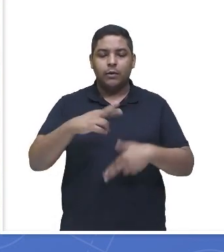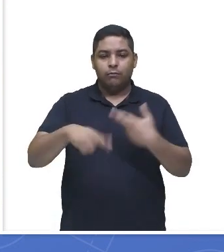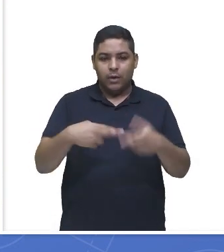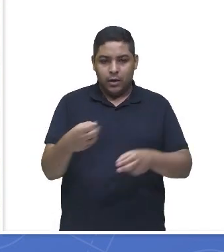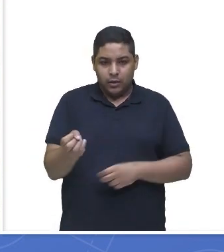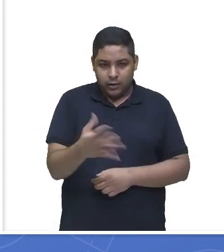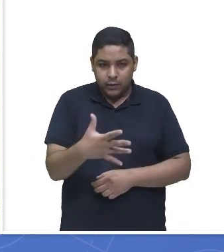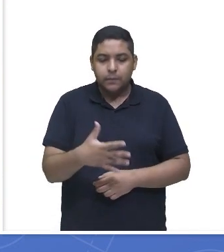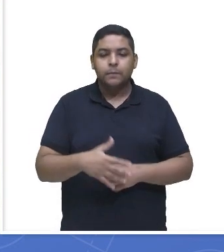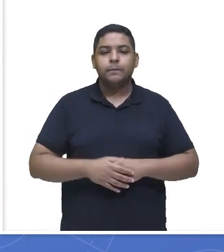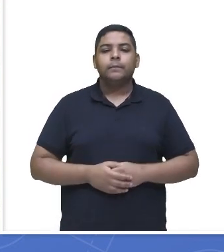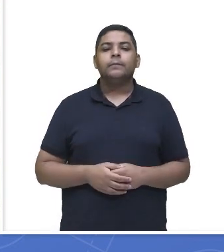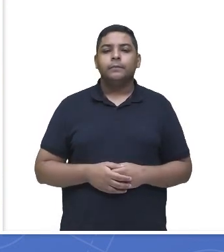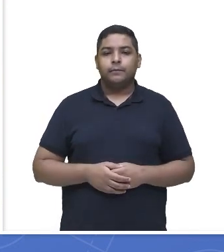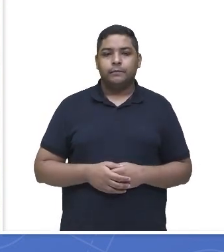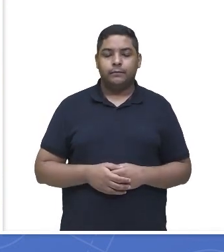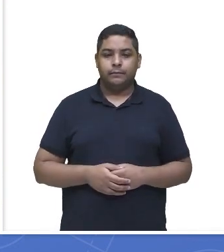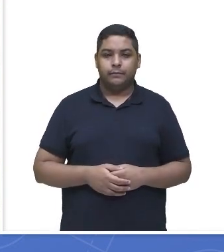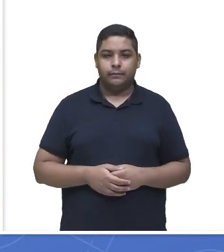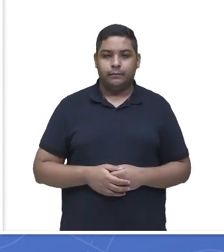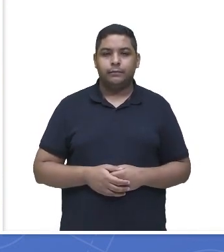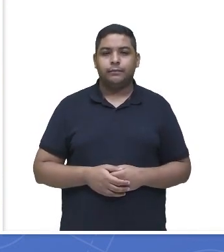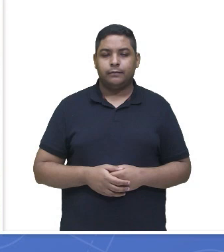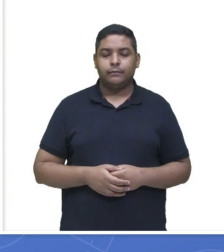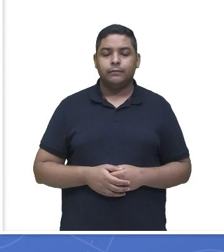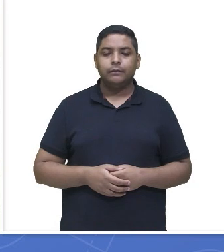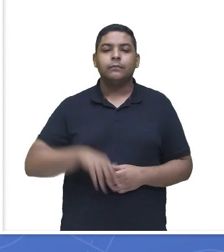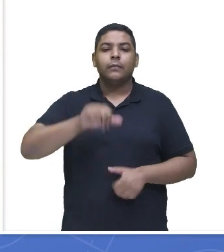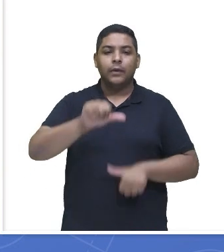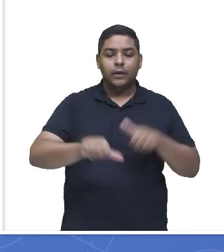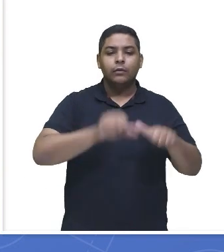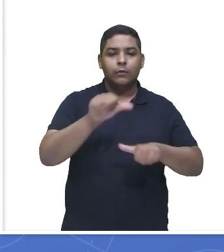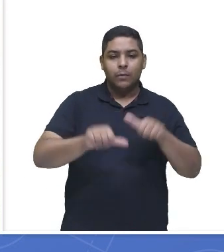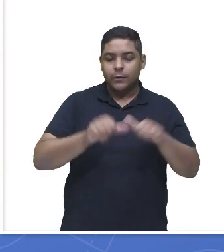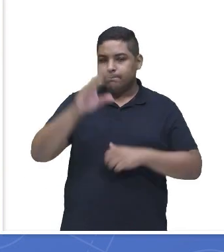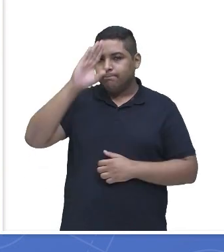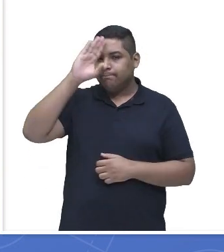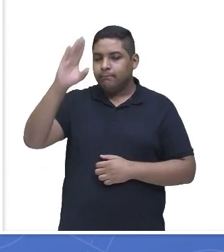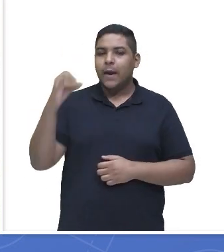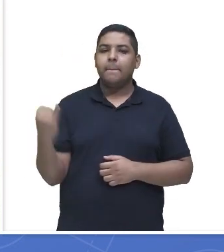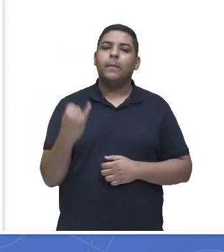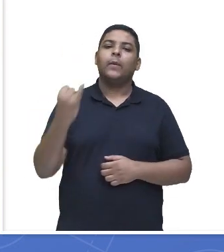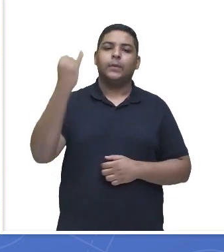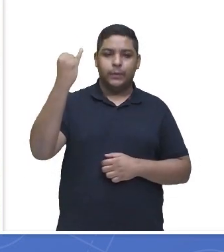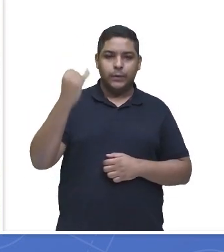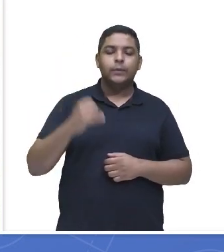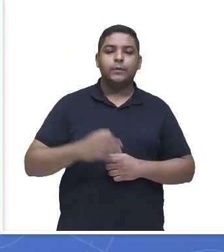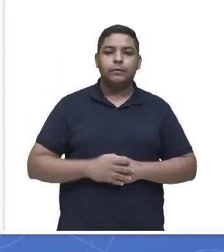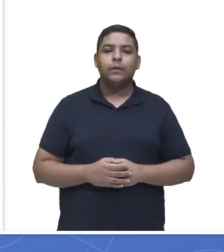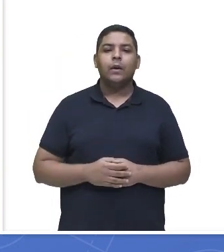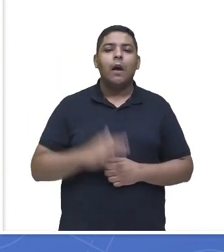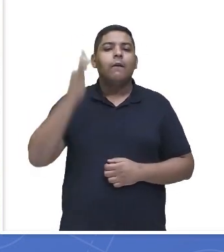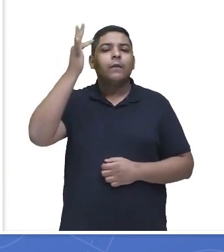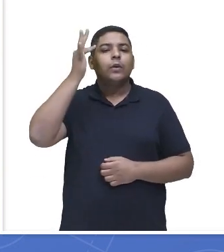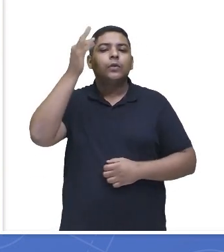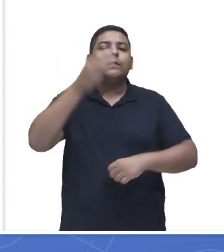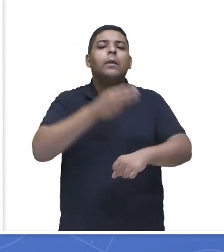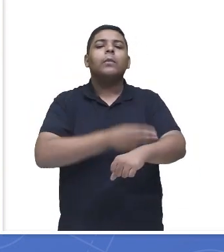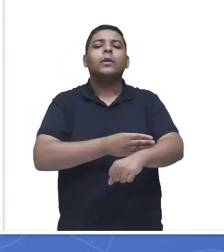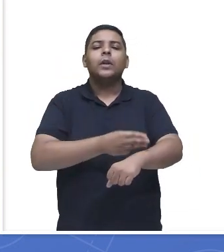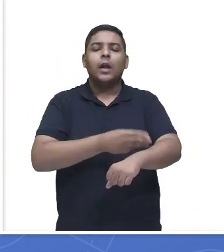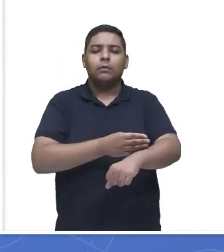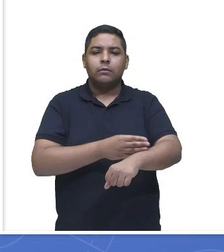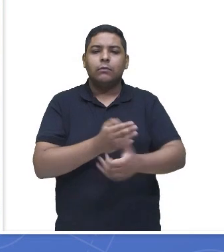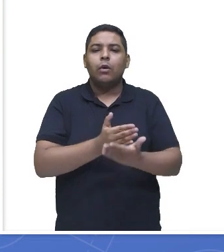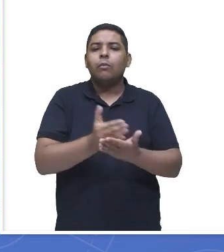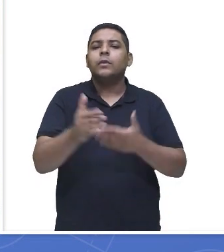renascentista. Portanto, essas transformações todas aí foram fundamentais. A filosofia moderna, ela começa onde?